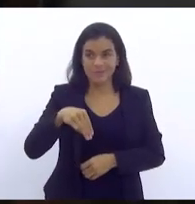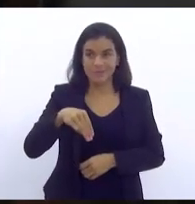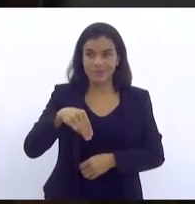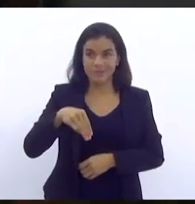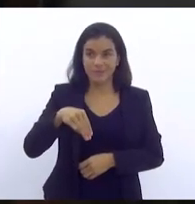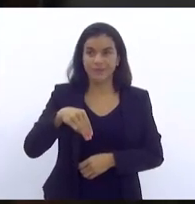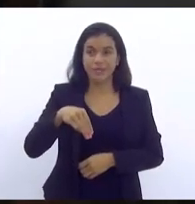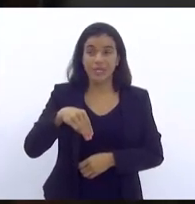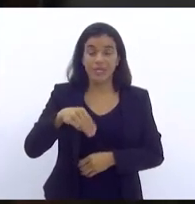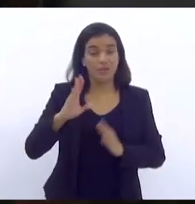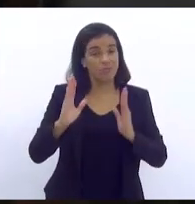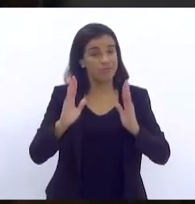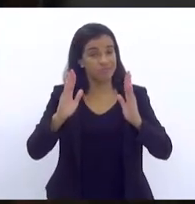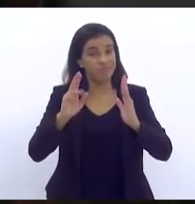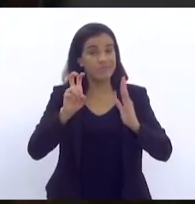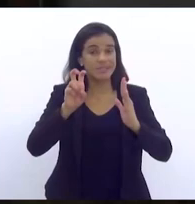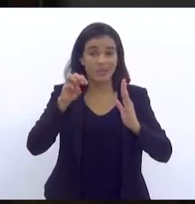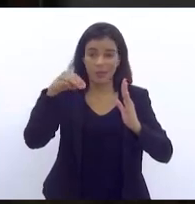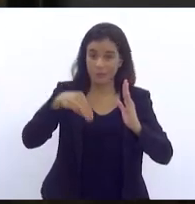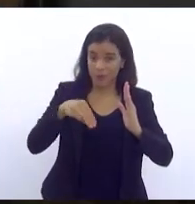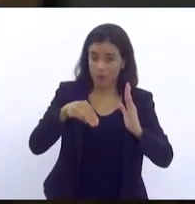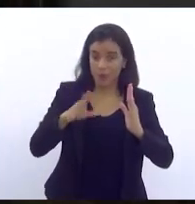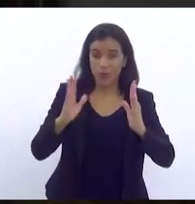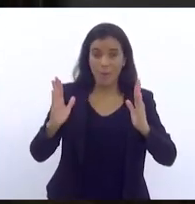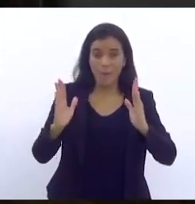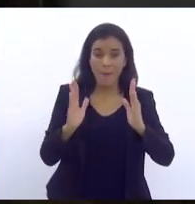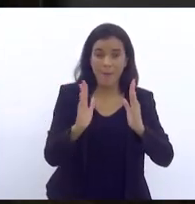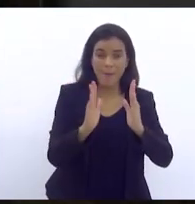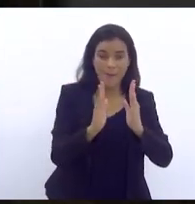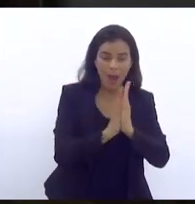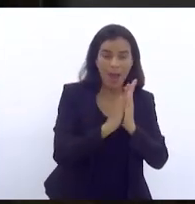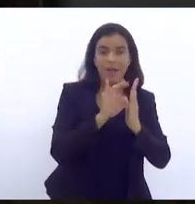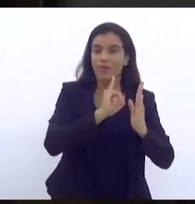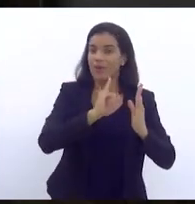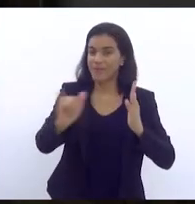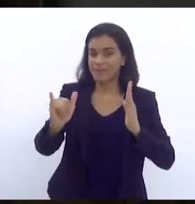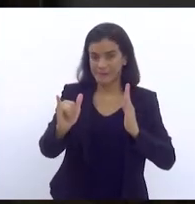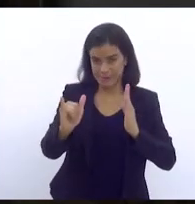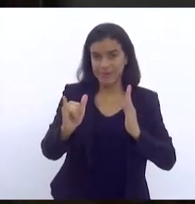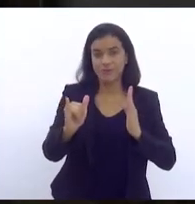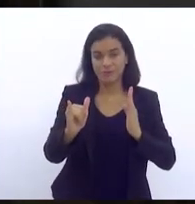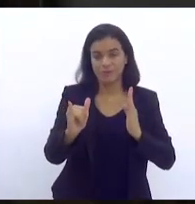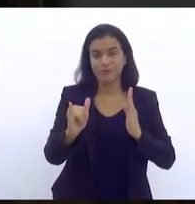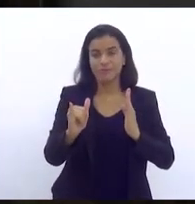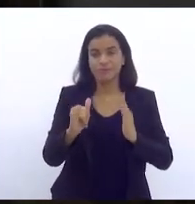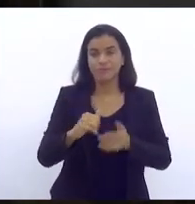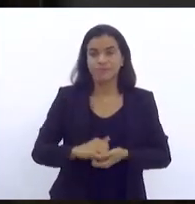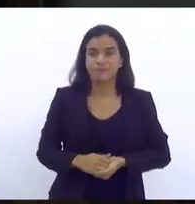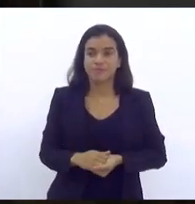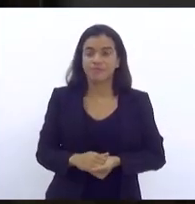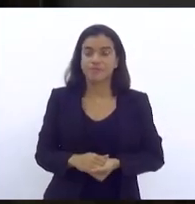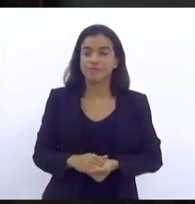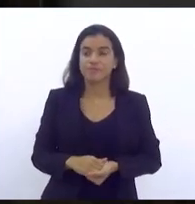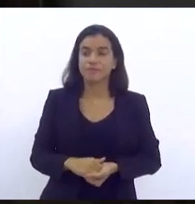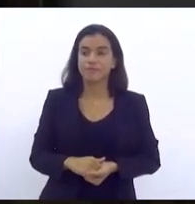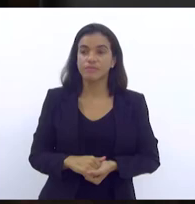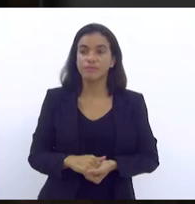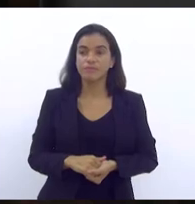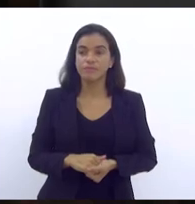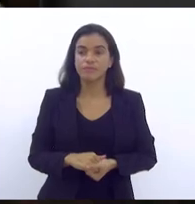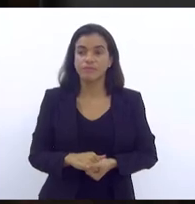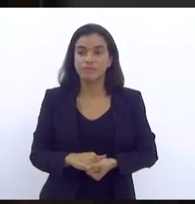conforme chegar aos 5 concluindo eu vou avisando aqui sinalizando para todos que farão uso da palavra